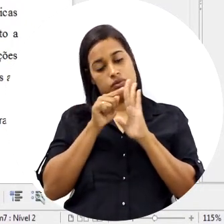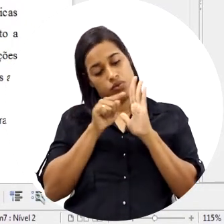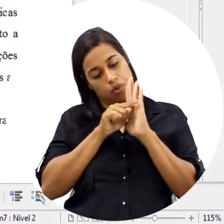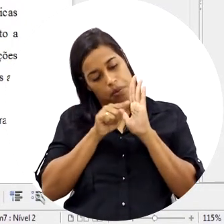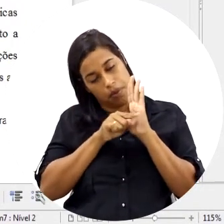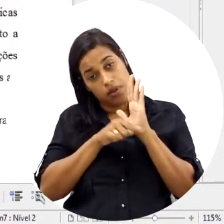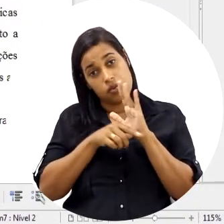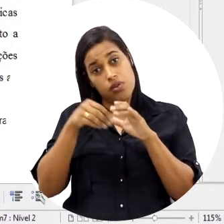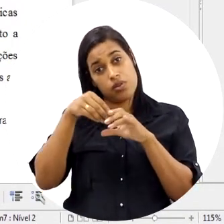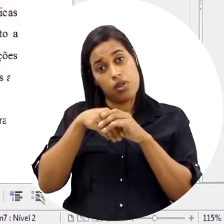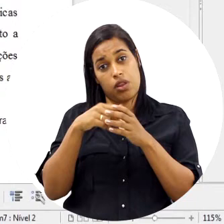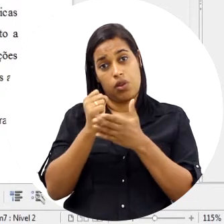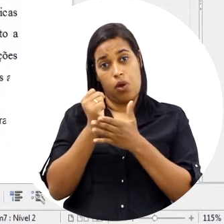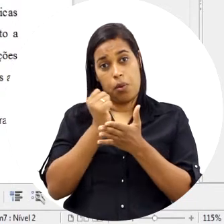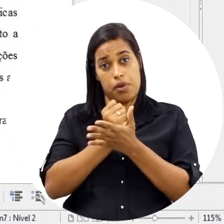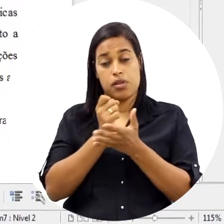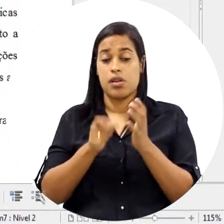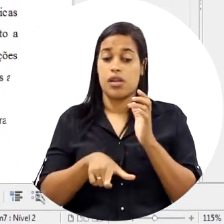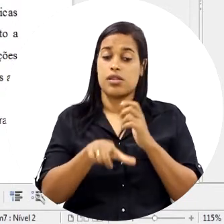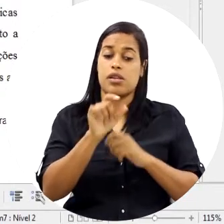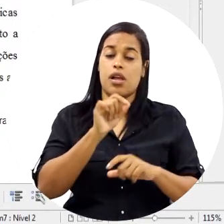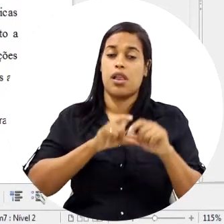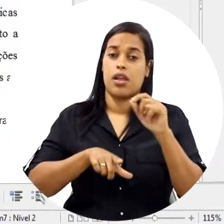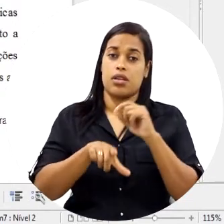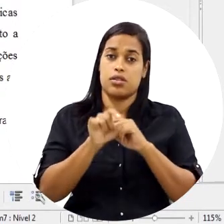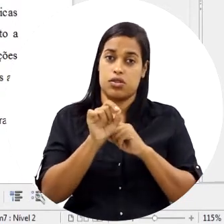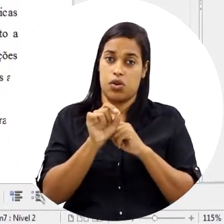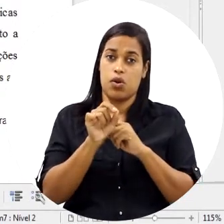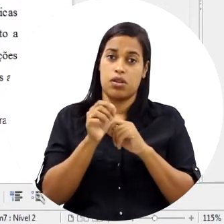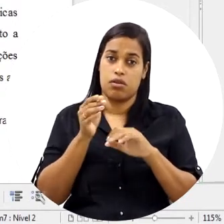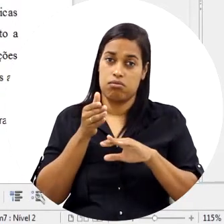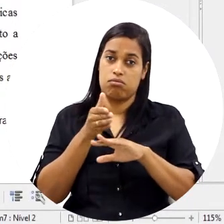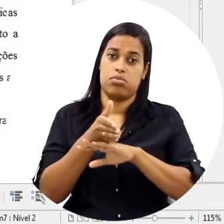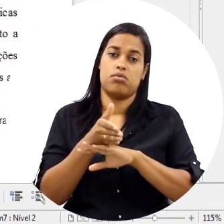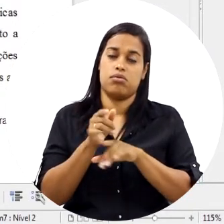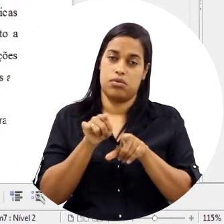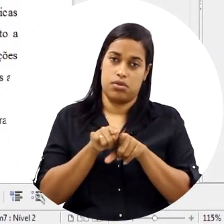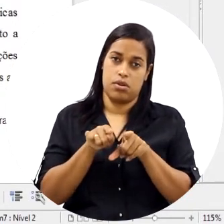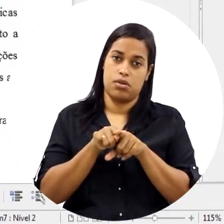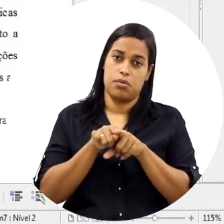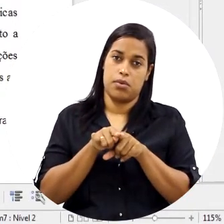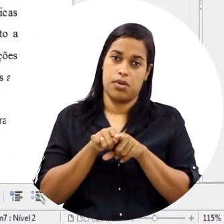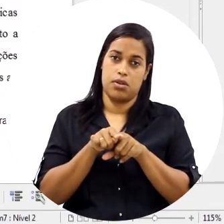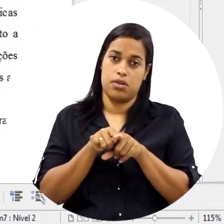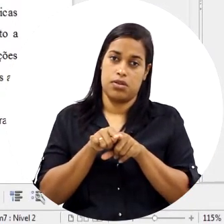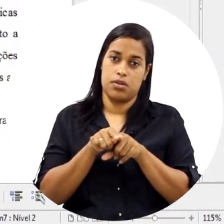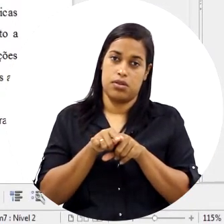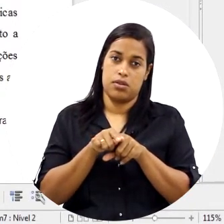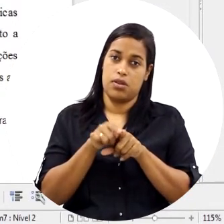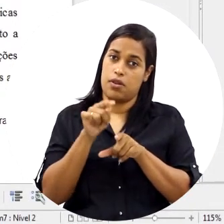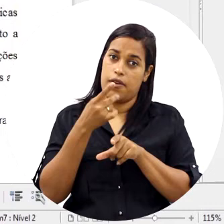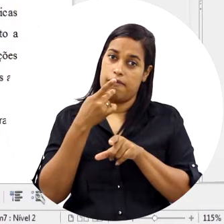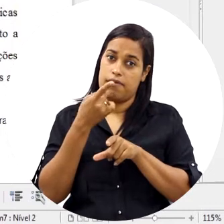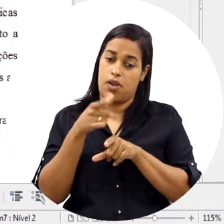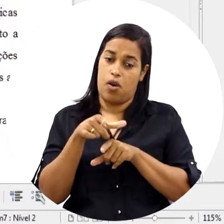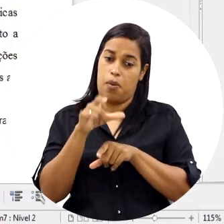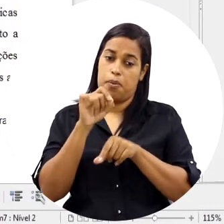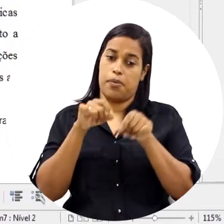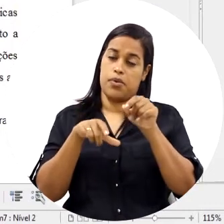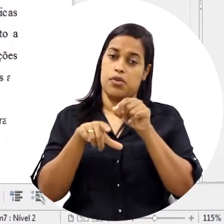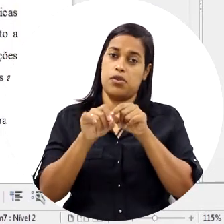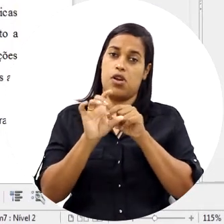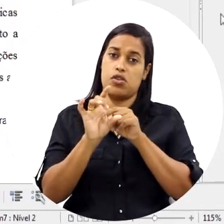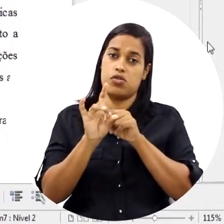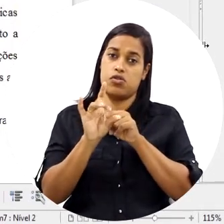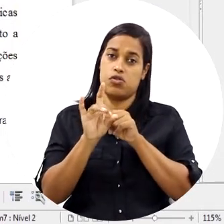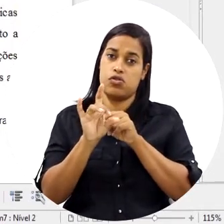documento. Então seleciona quais são os seus itens e vai inserindo as entradas para o sumário. Então, dado que você fez essa opção, agora é só você gerar